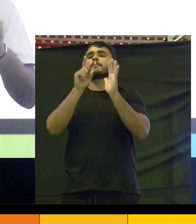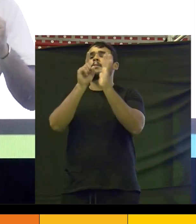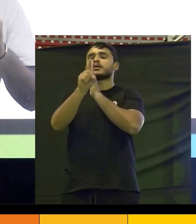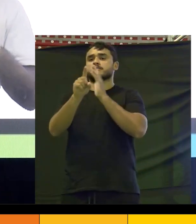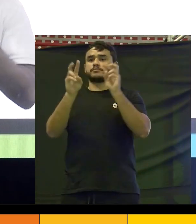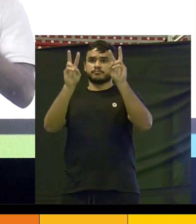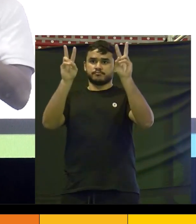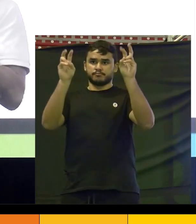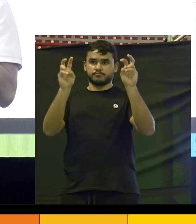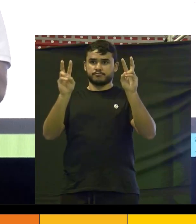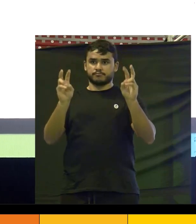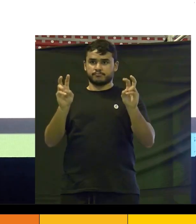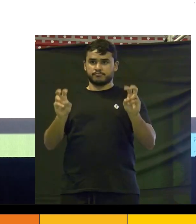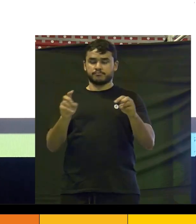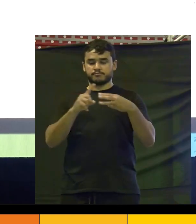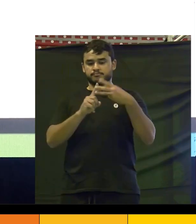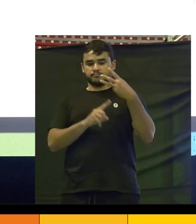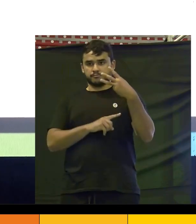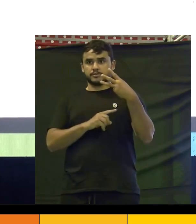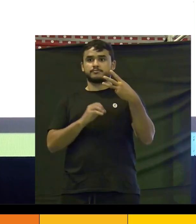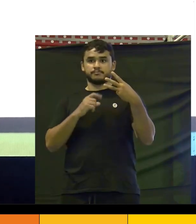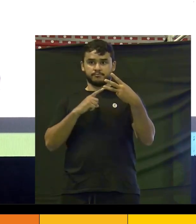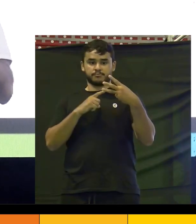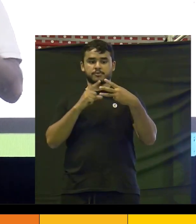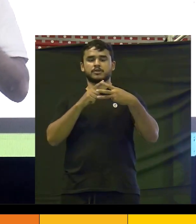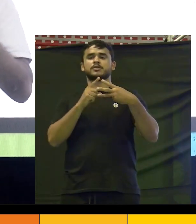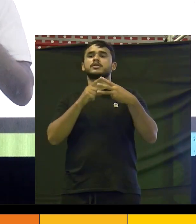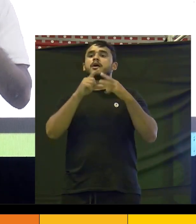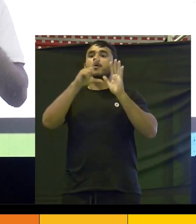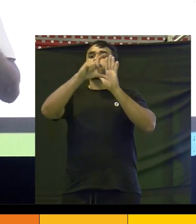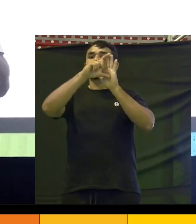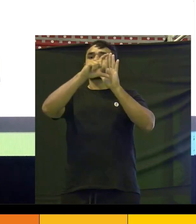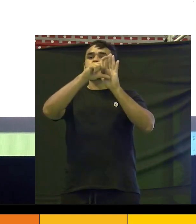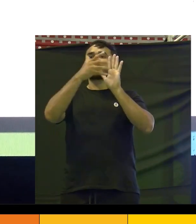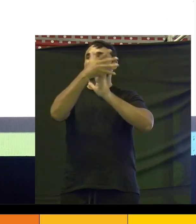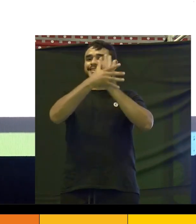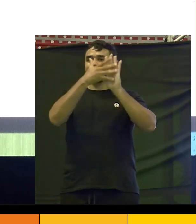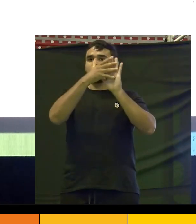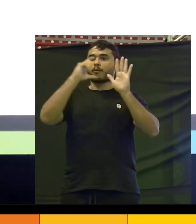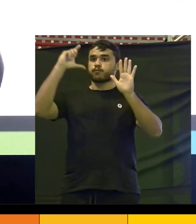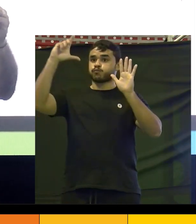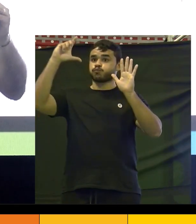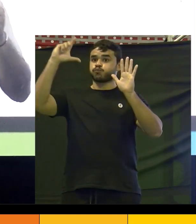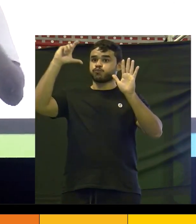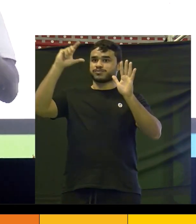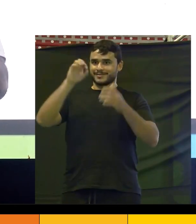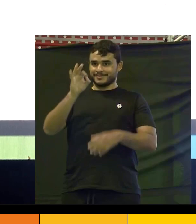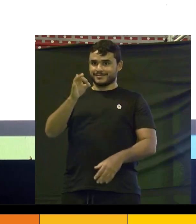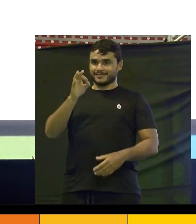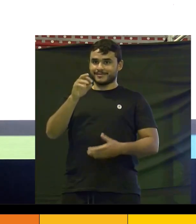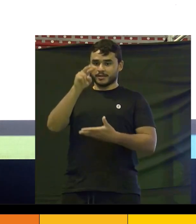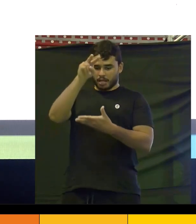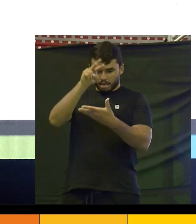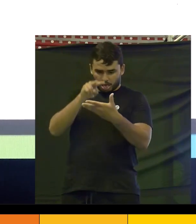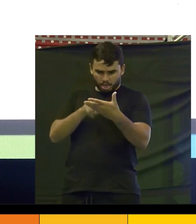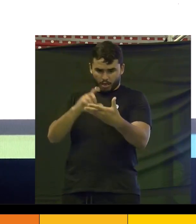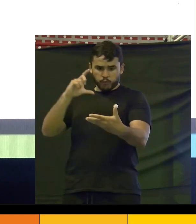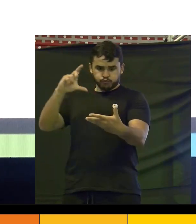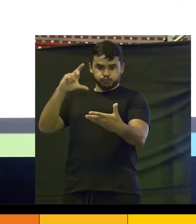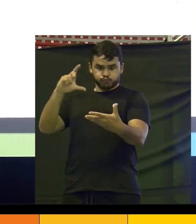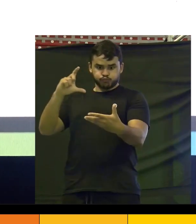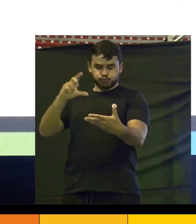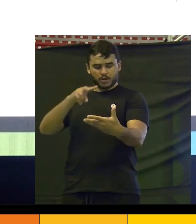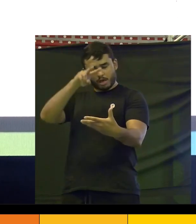3 partes. O texto base, que é aquele texto motivacional, que traz uma ideia de algo que